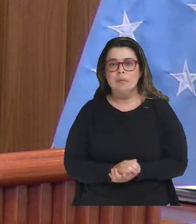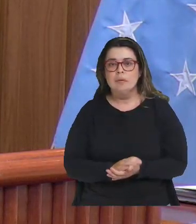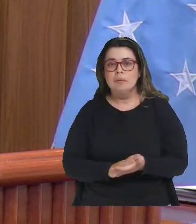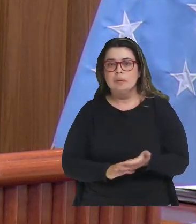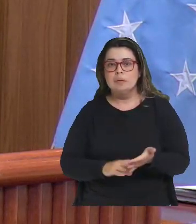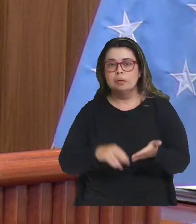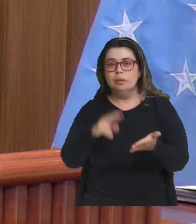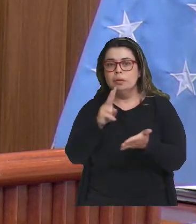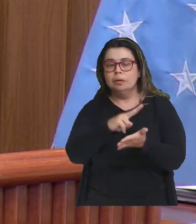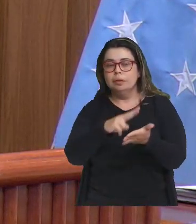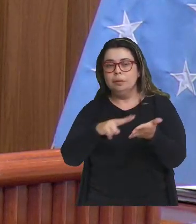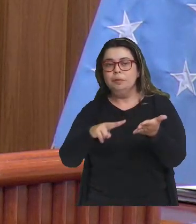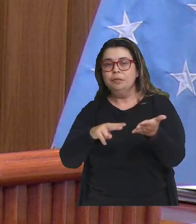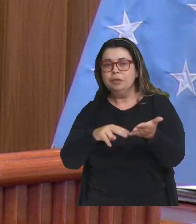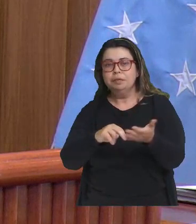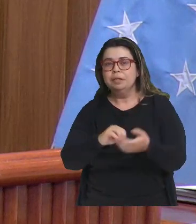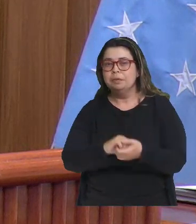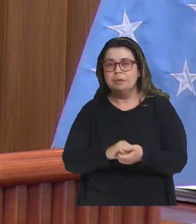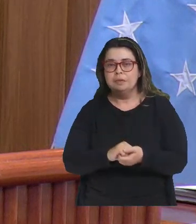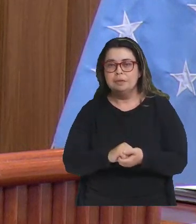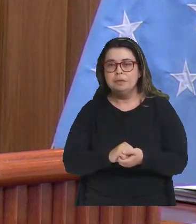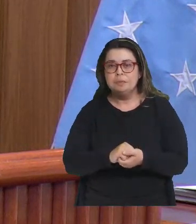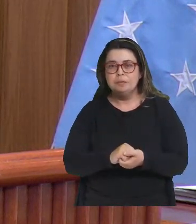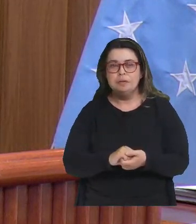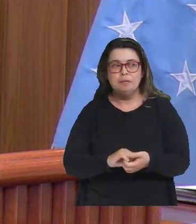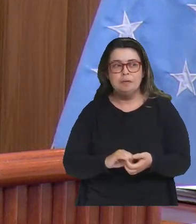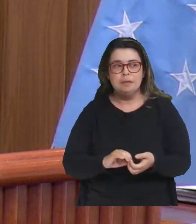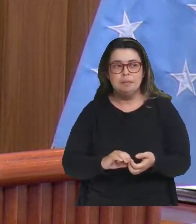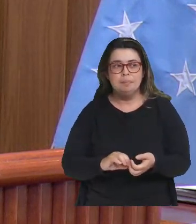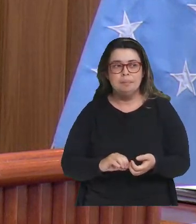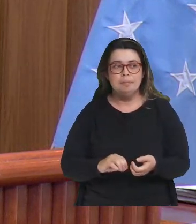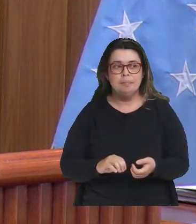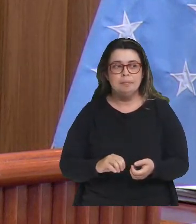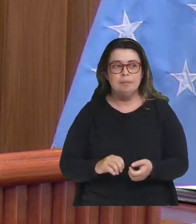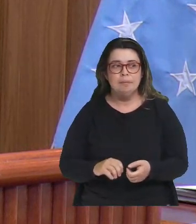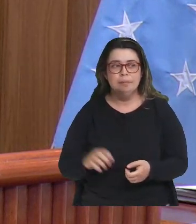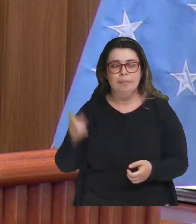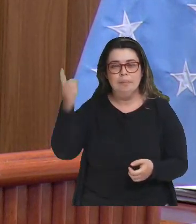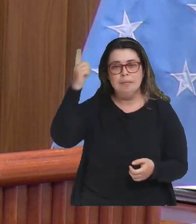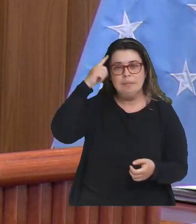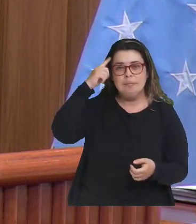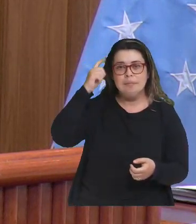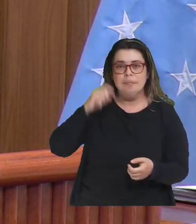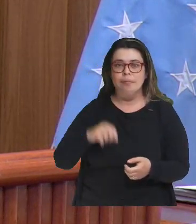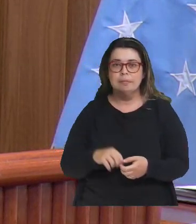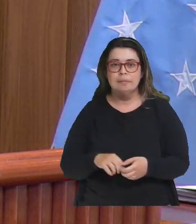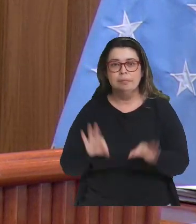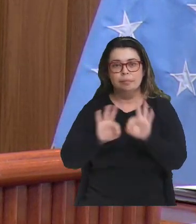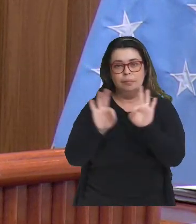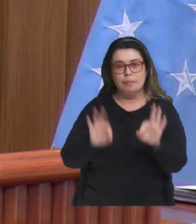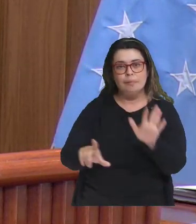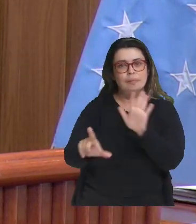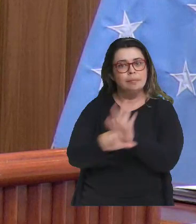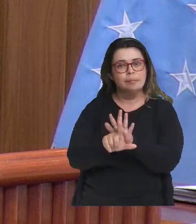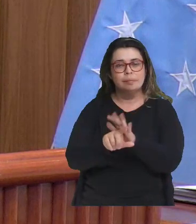para que todos que nos acompanham possam entender. O presente projeto de lei tem como